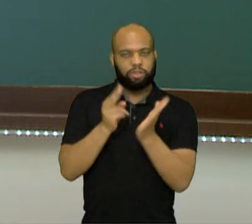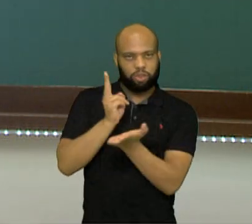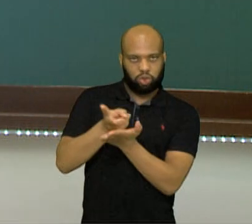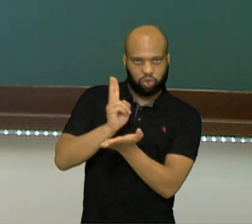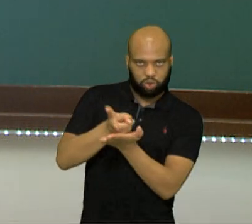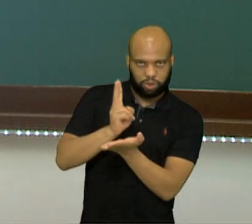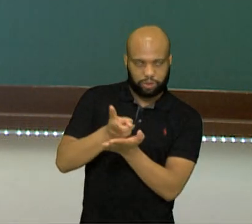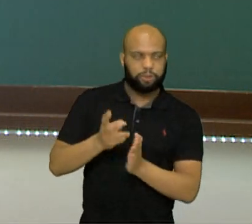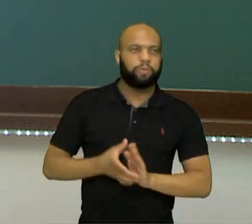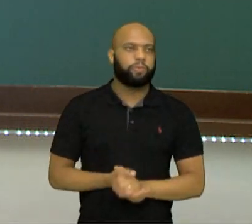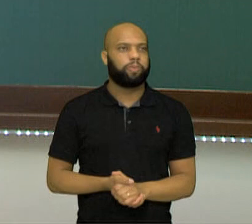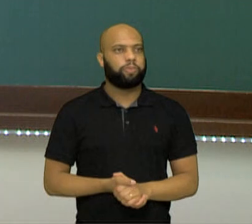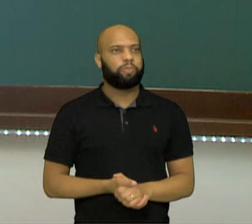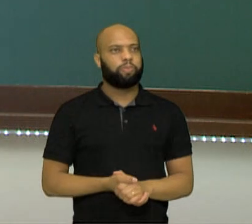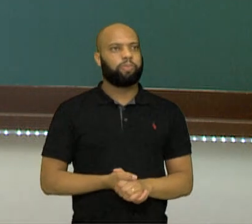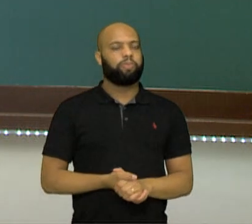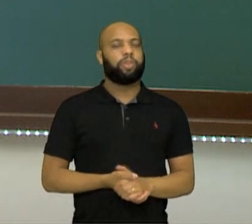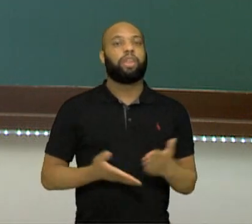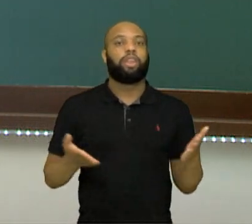continuar lá?